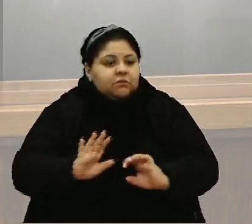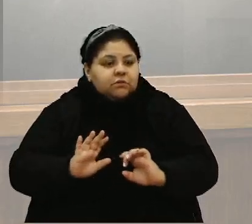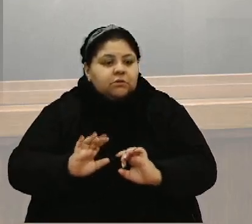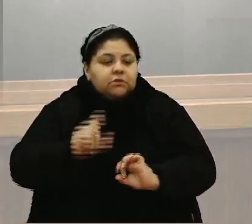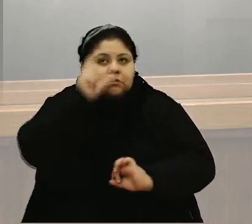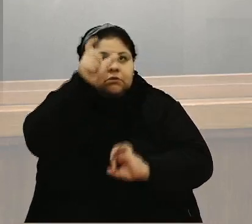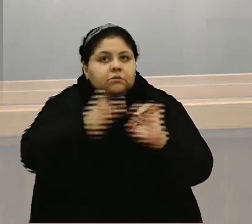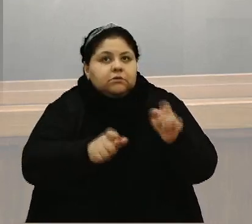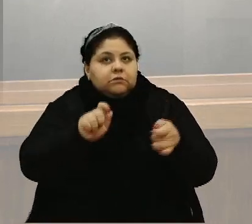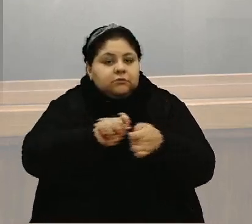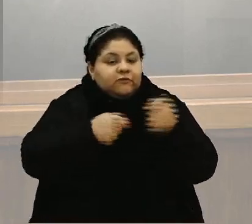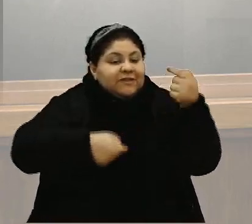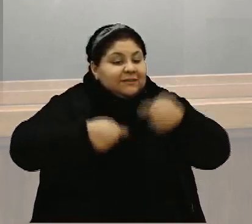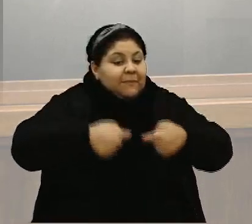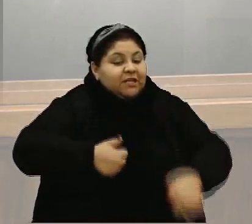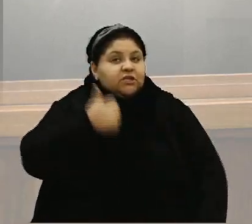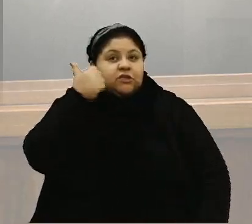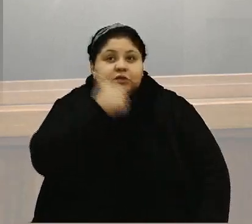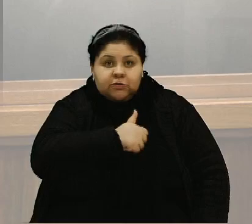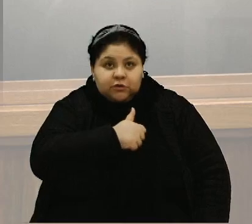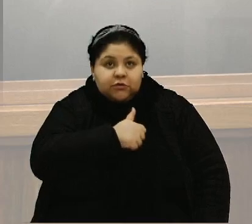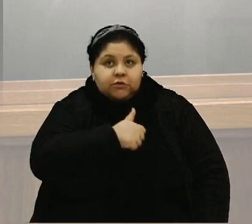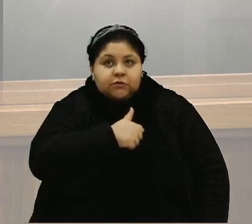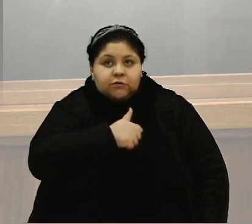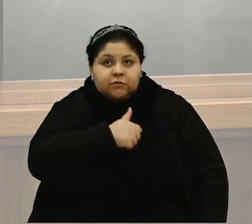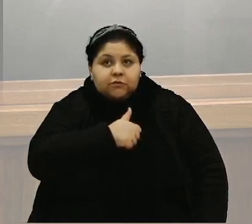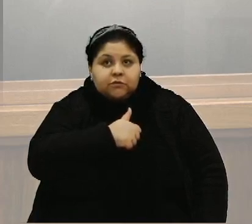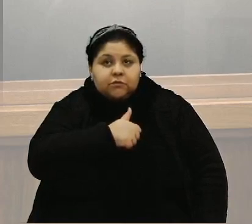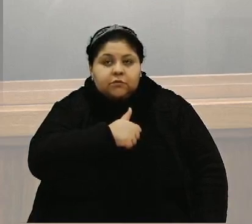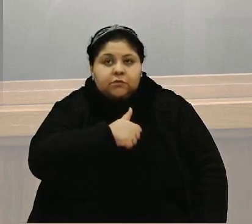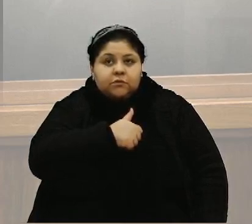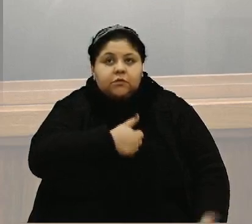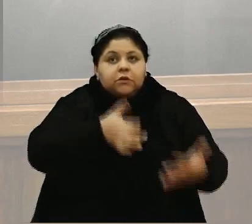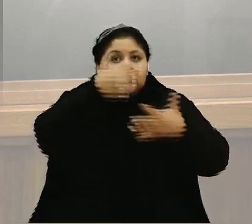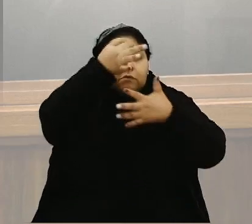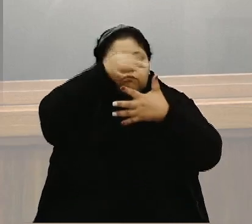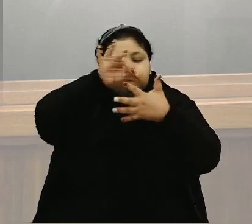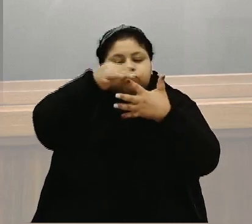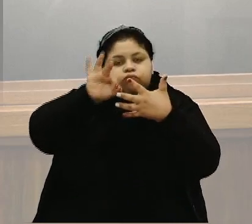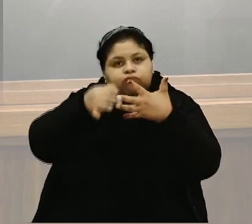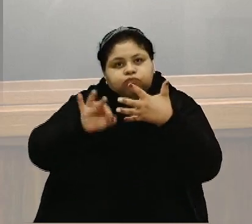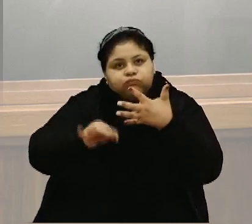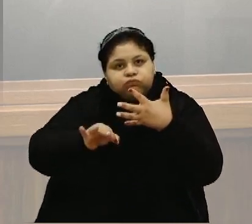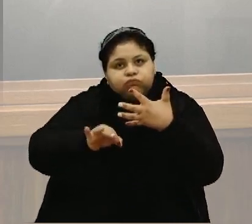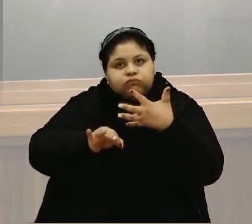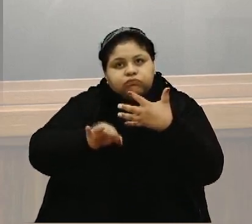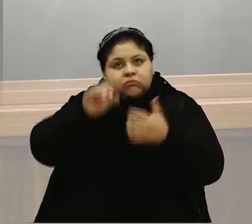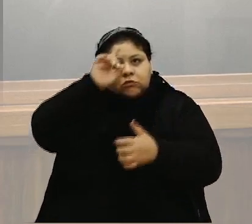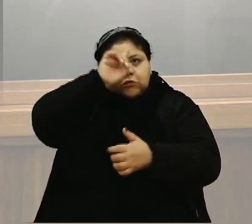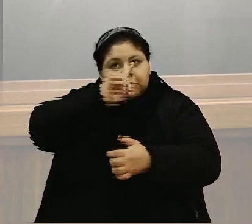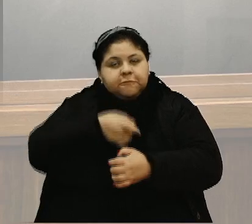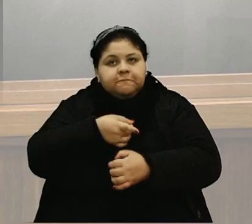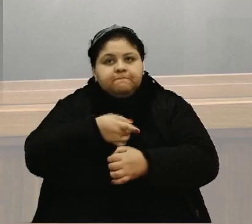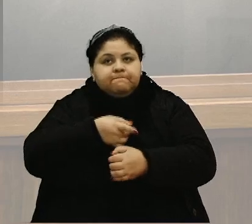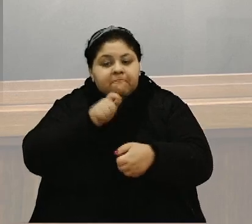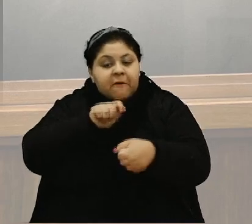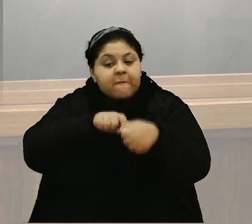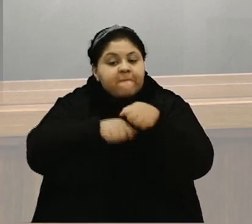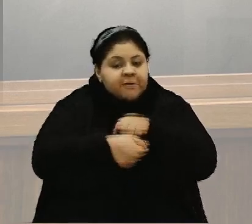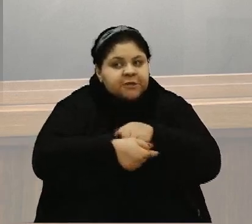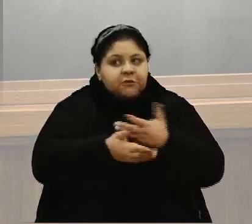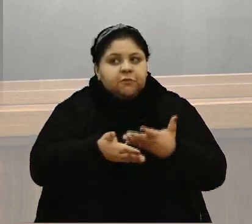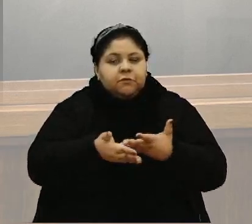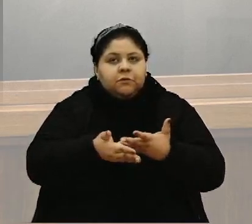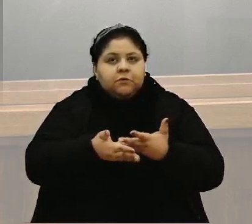pessoa faz o debate das mulheres, ela bota isso no ponto central do seu mandato, bota investimento.